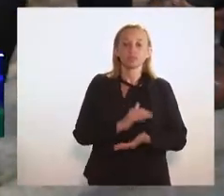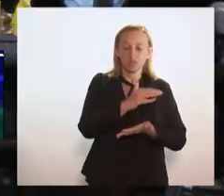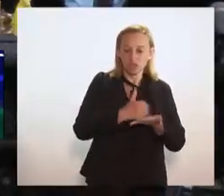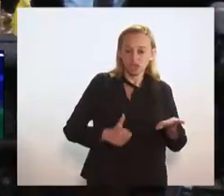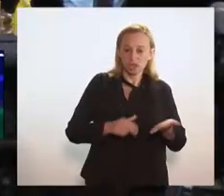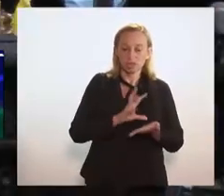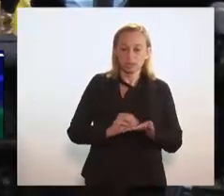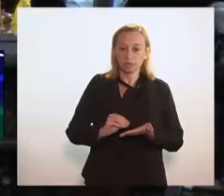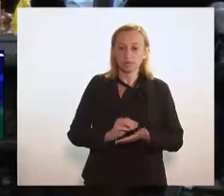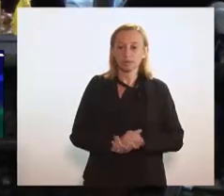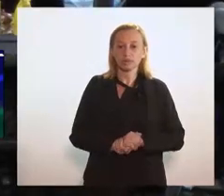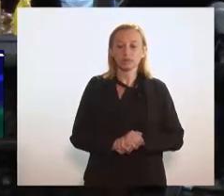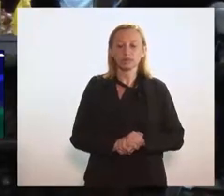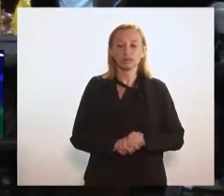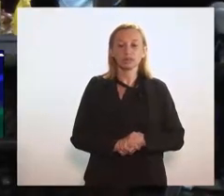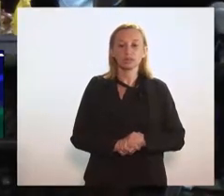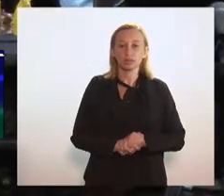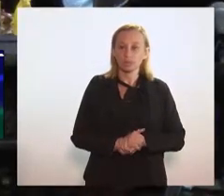Retirado o PL